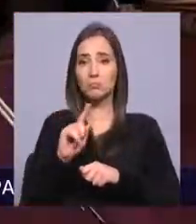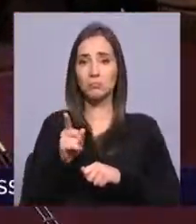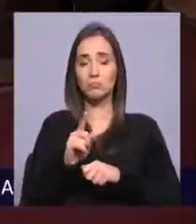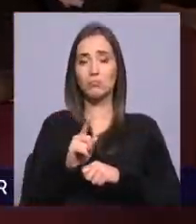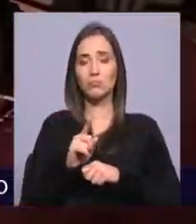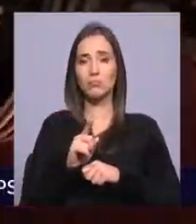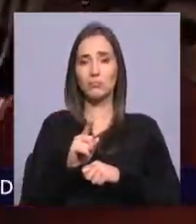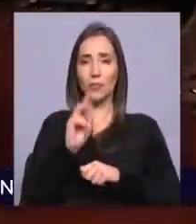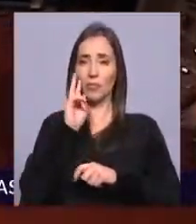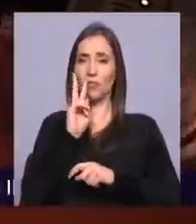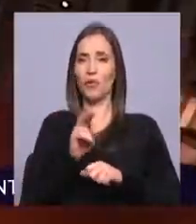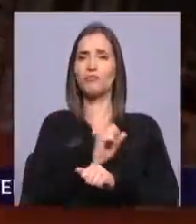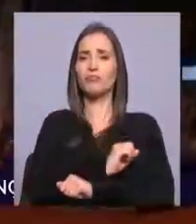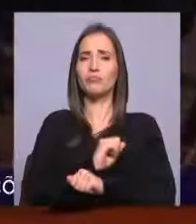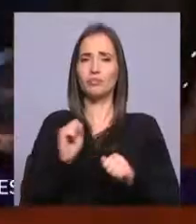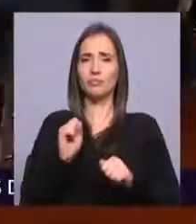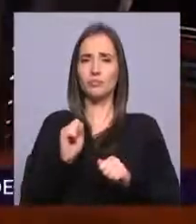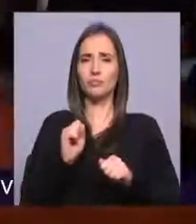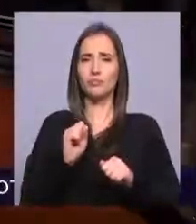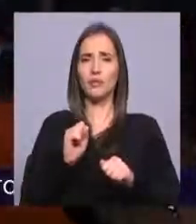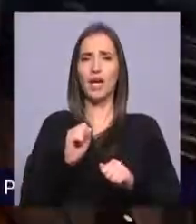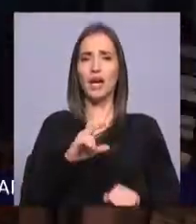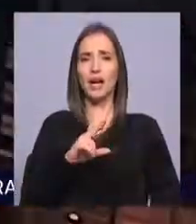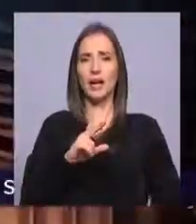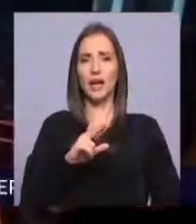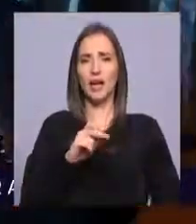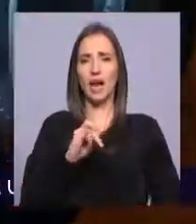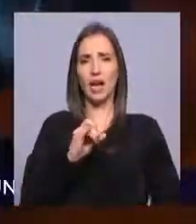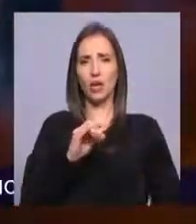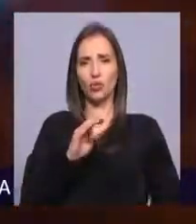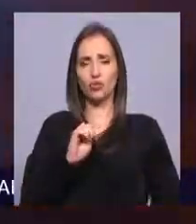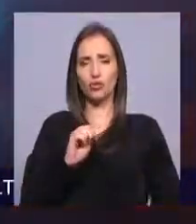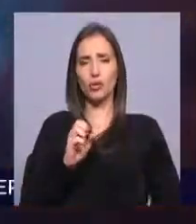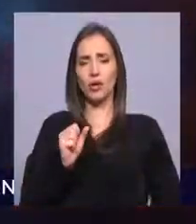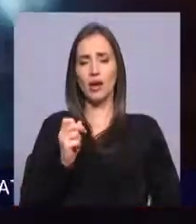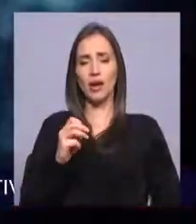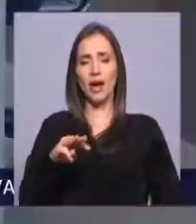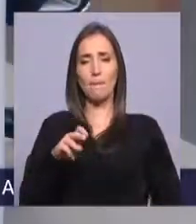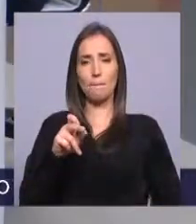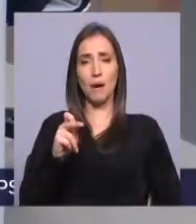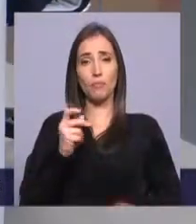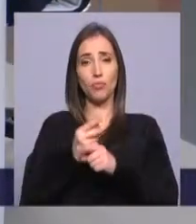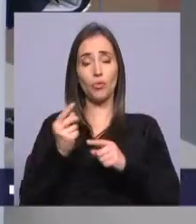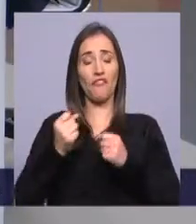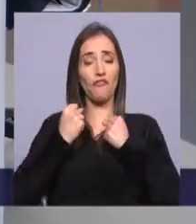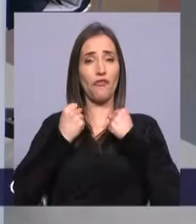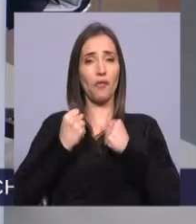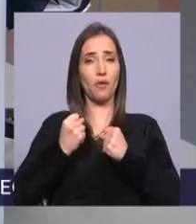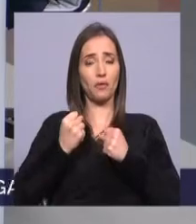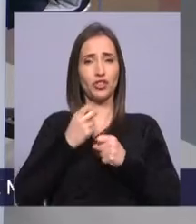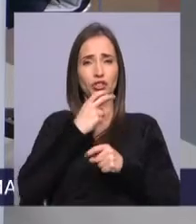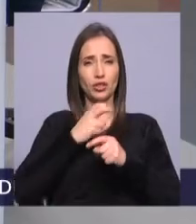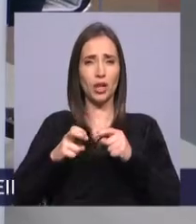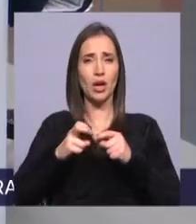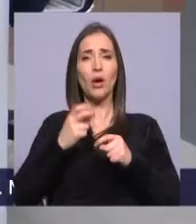precisamente nestas explosões também raios gama. A radiação gama é a mais energética do universo. Nós conhecemos alguns eventos, alguns